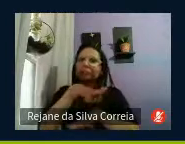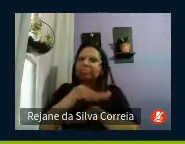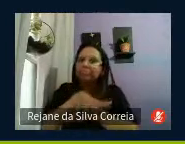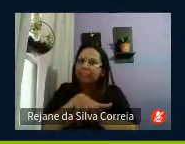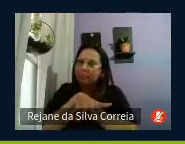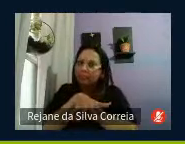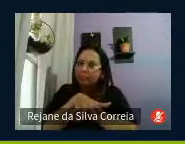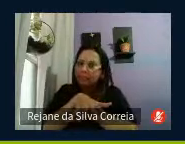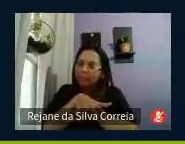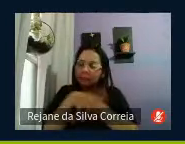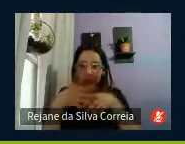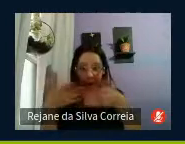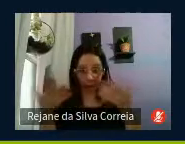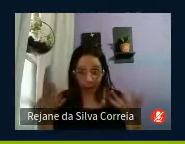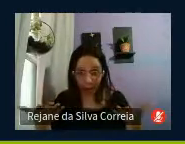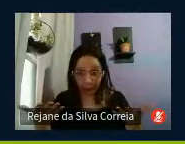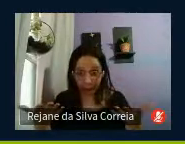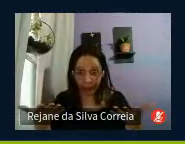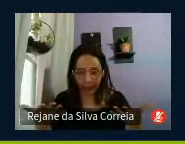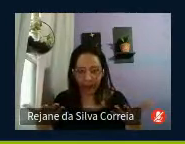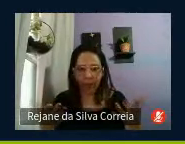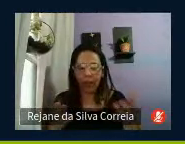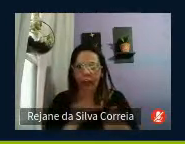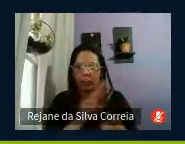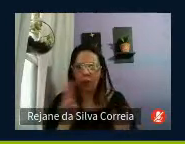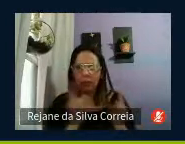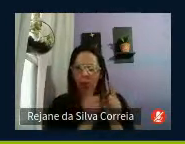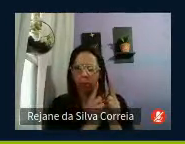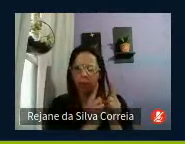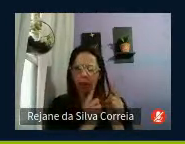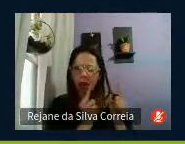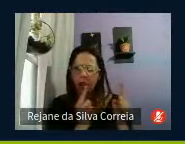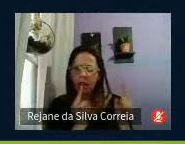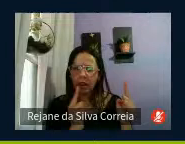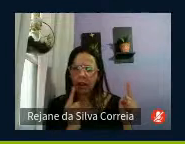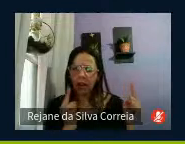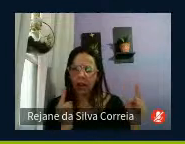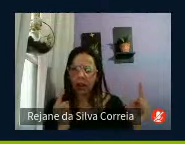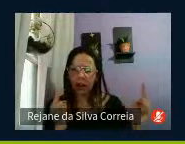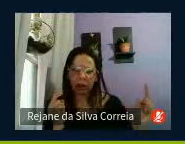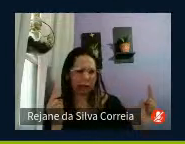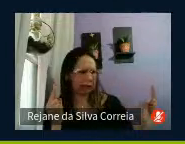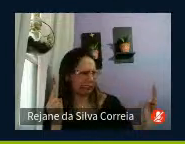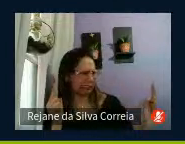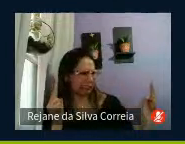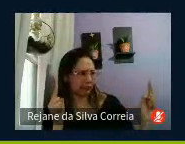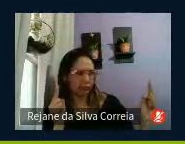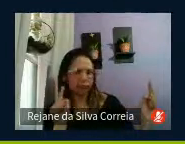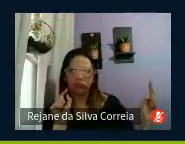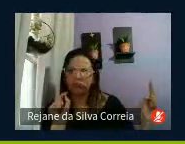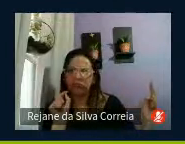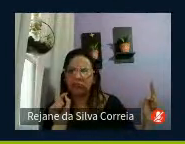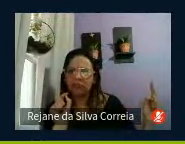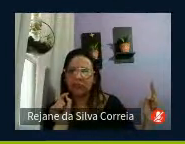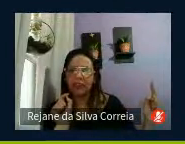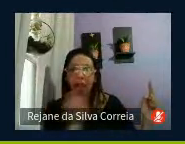Inclusiva, um nome grande, né? Mas para quê? Para que ela abarcasse, né? Para que ela